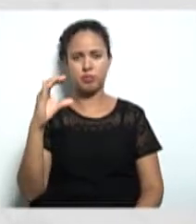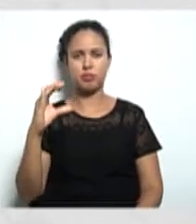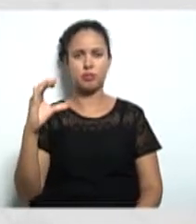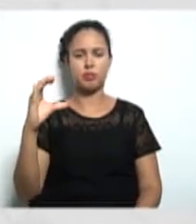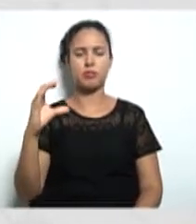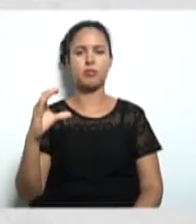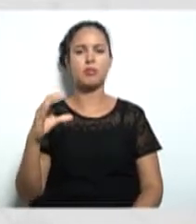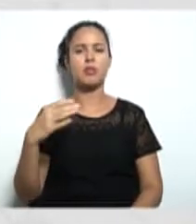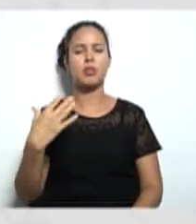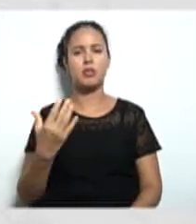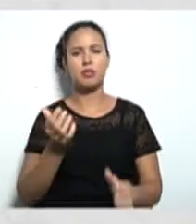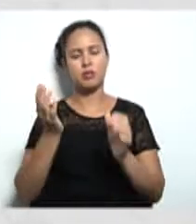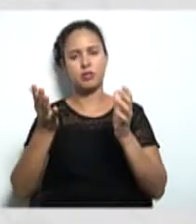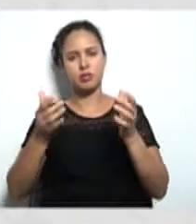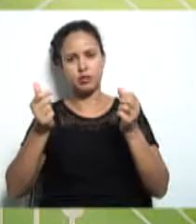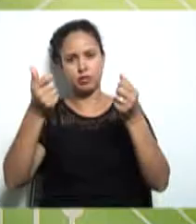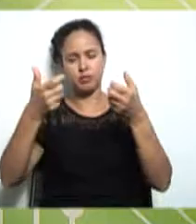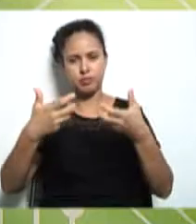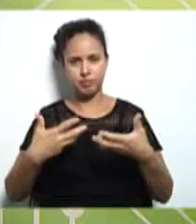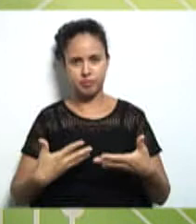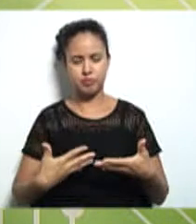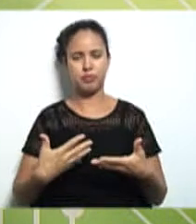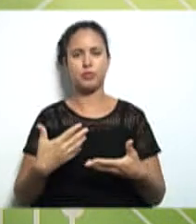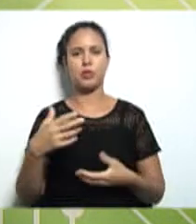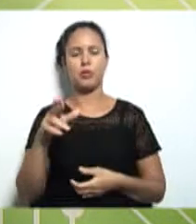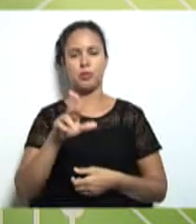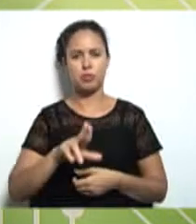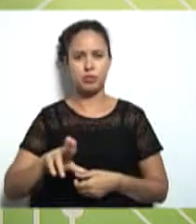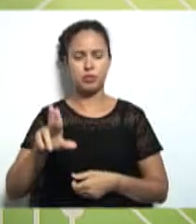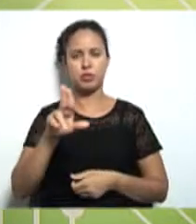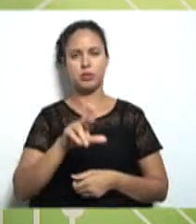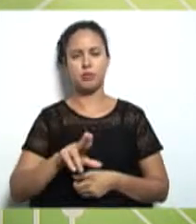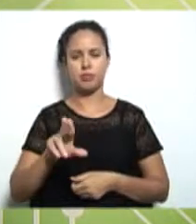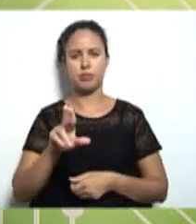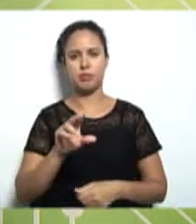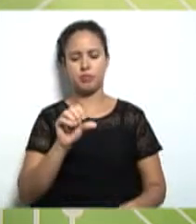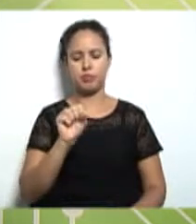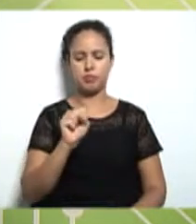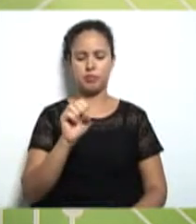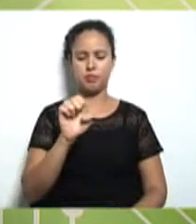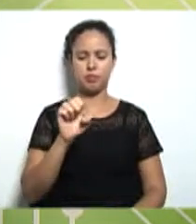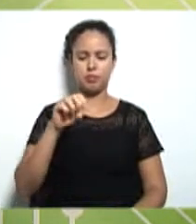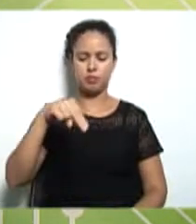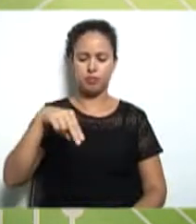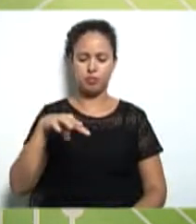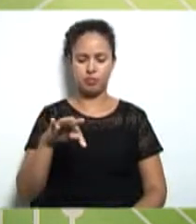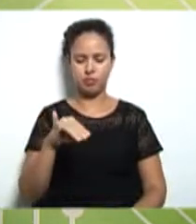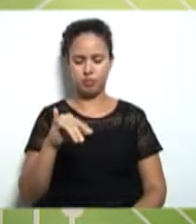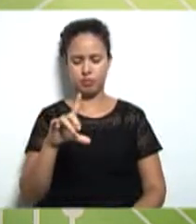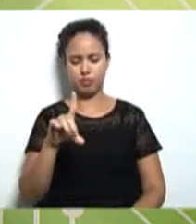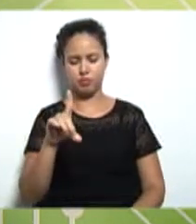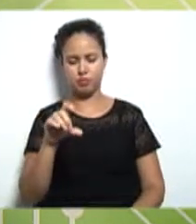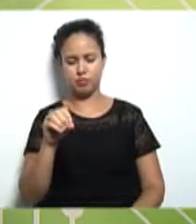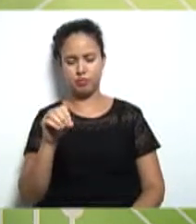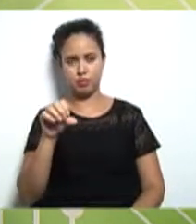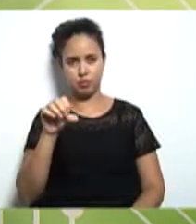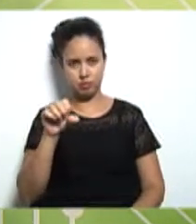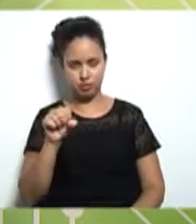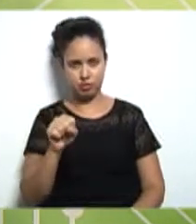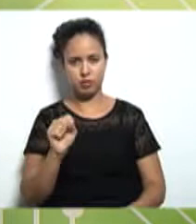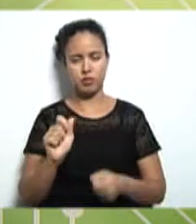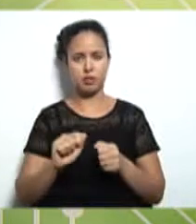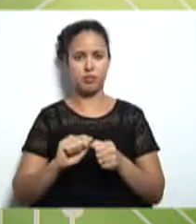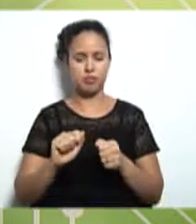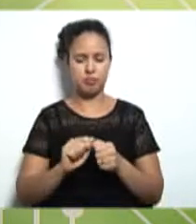observação, né, que nós falamos de nós usarmos os sentidos para poder fazer esse procedimento, que